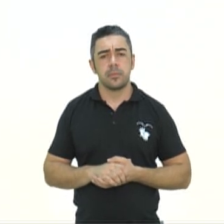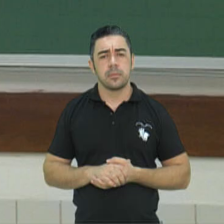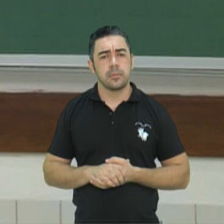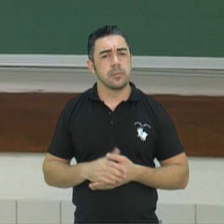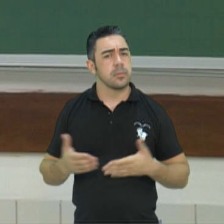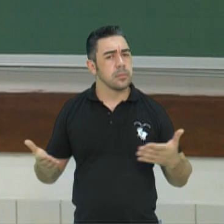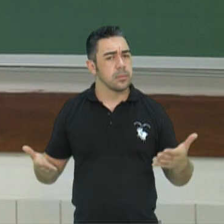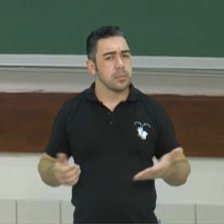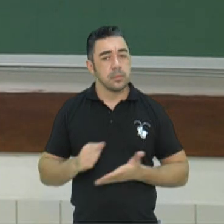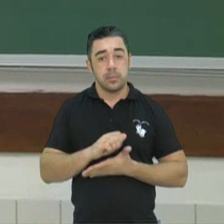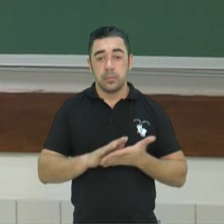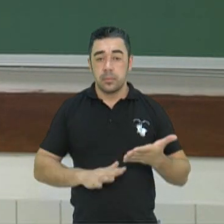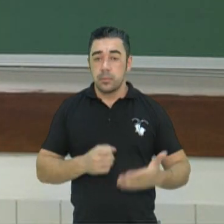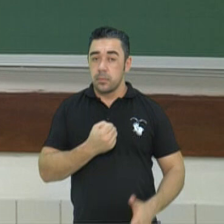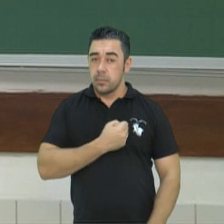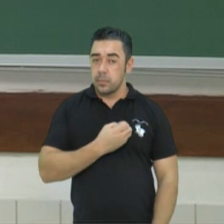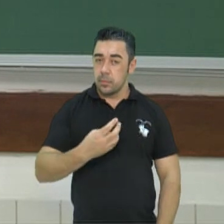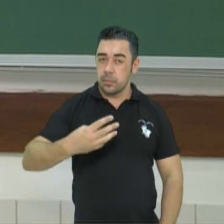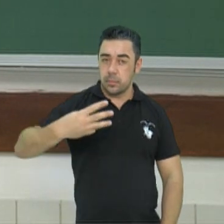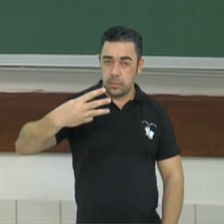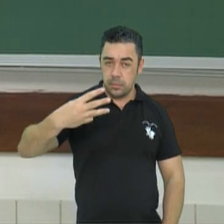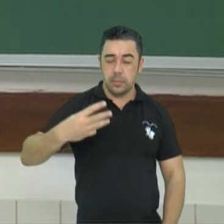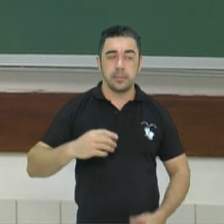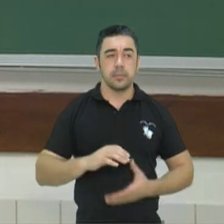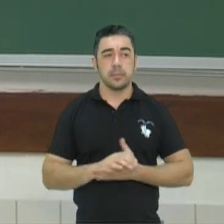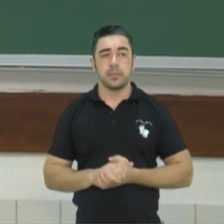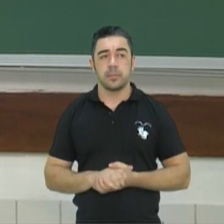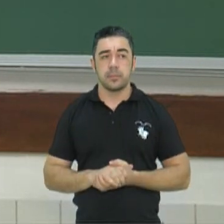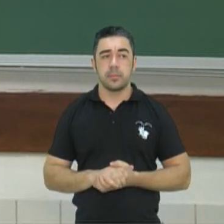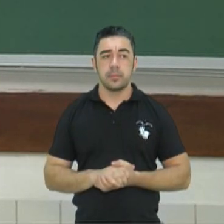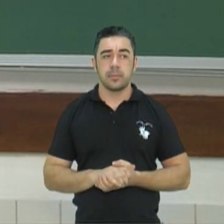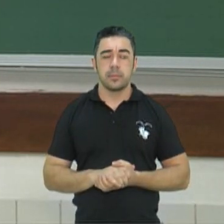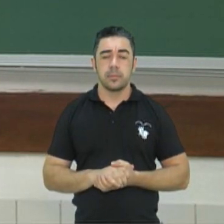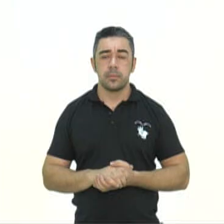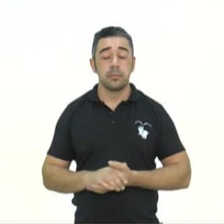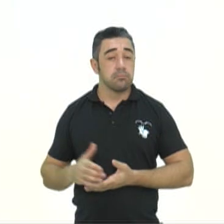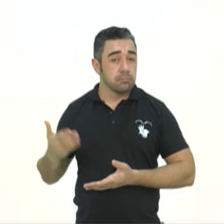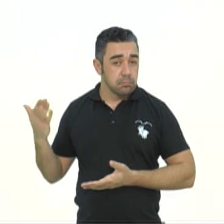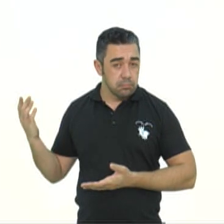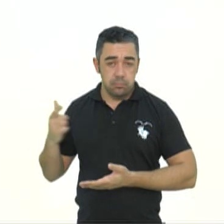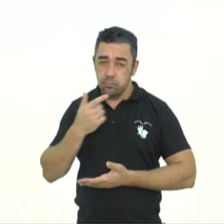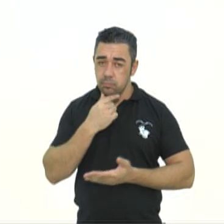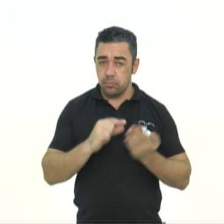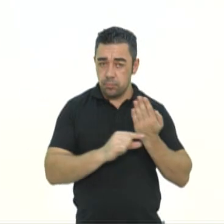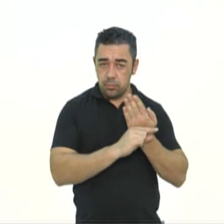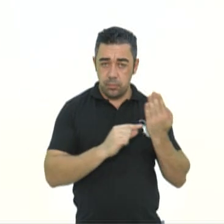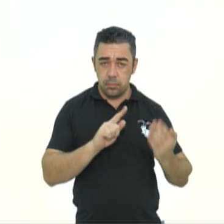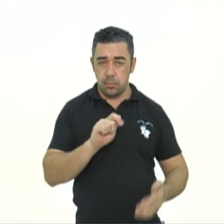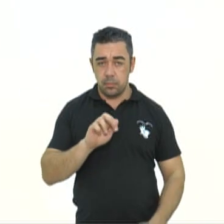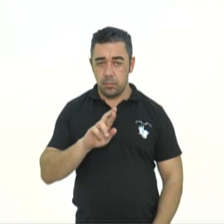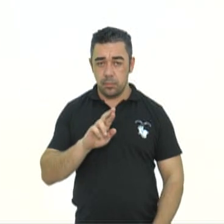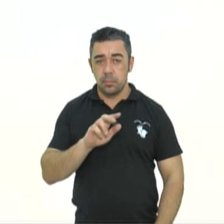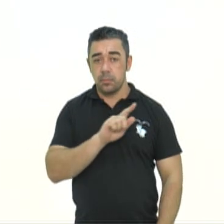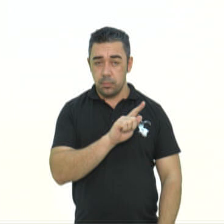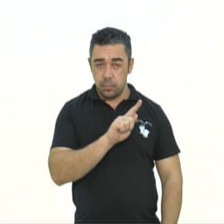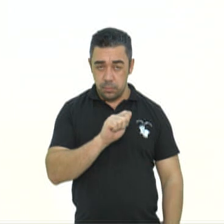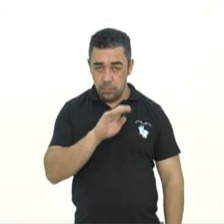Então, chegamos à nossa terceira atividade. Sobre Gabriel Garcia